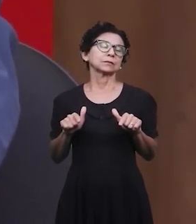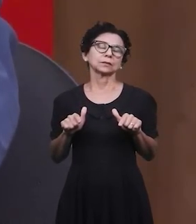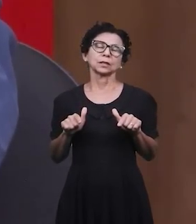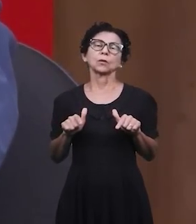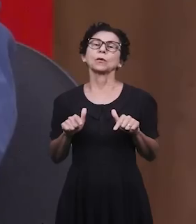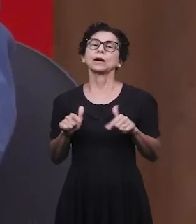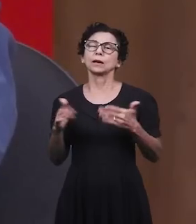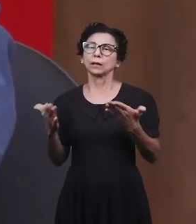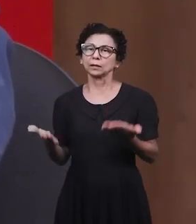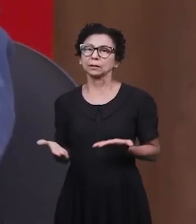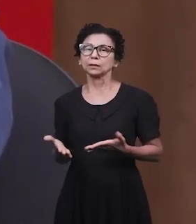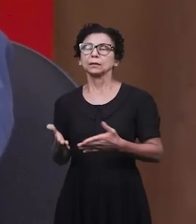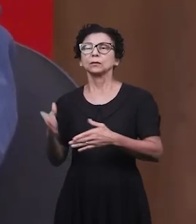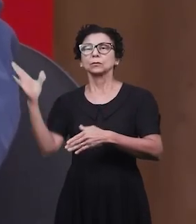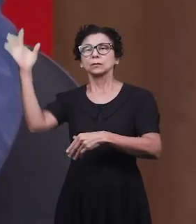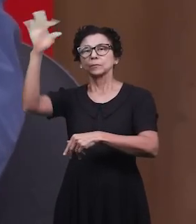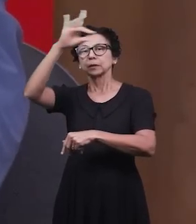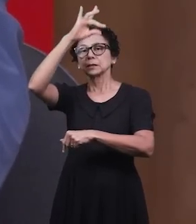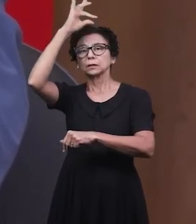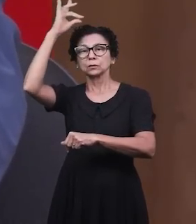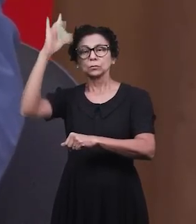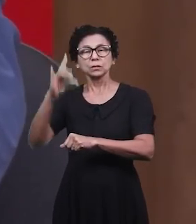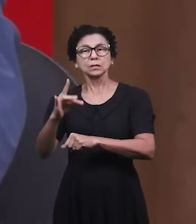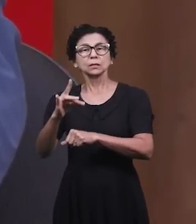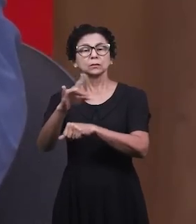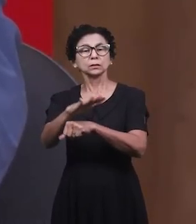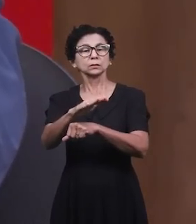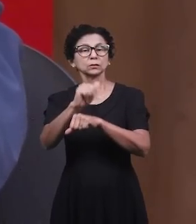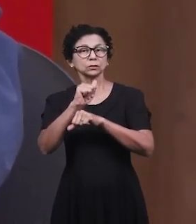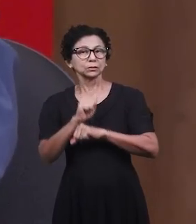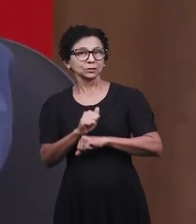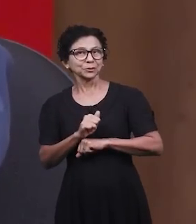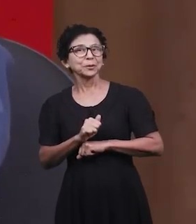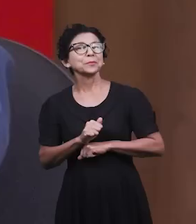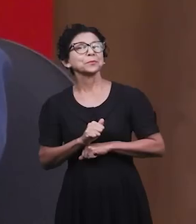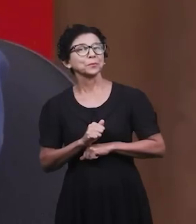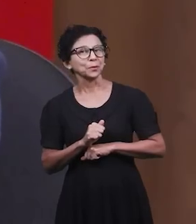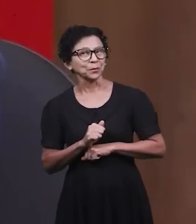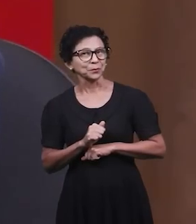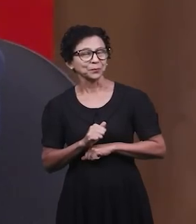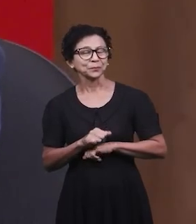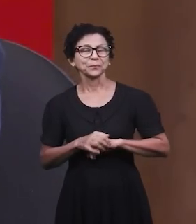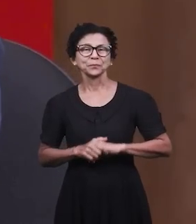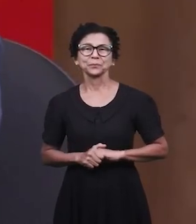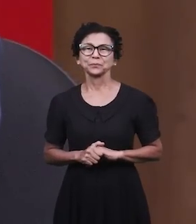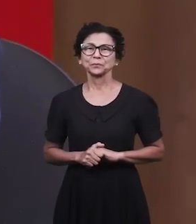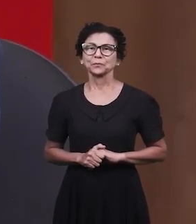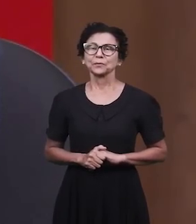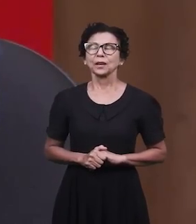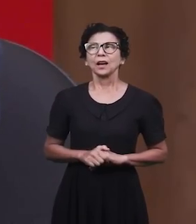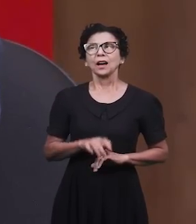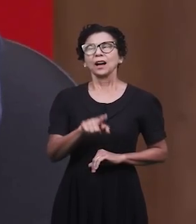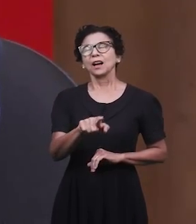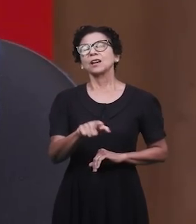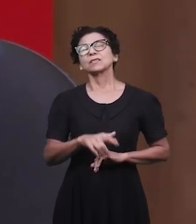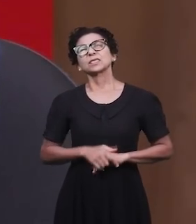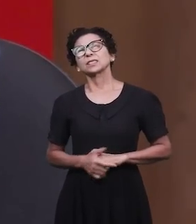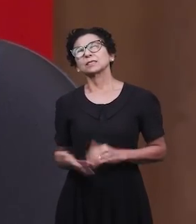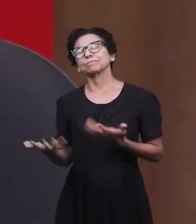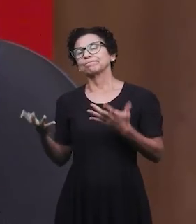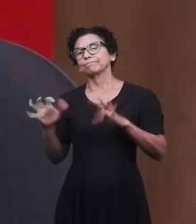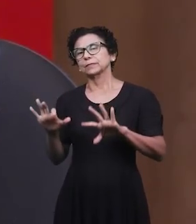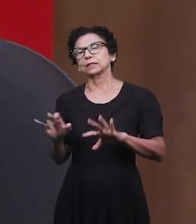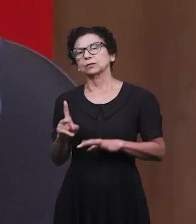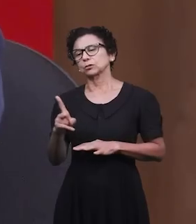pelo Espírito Santo para exercer no ministério. Ali, quando você deixa de exercer aquela